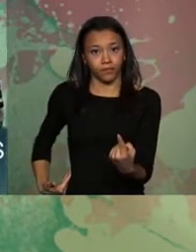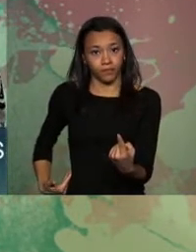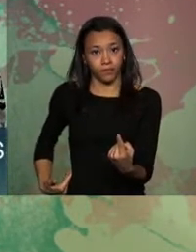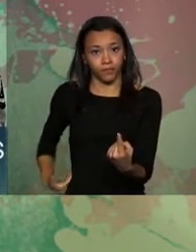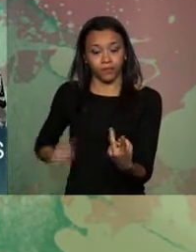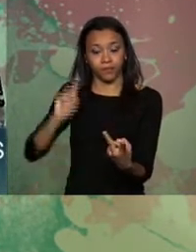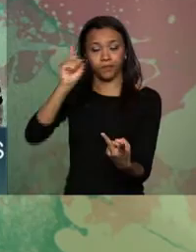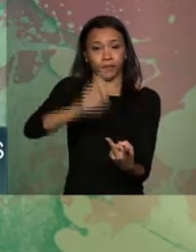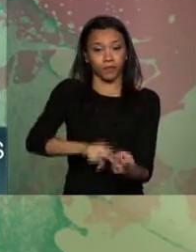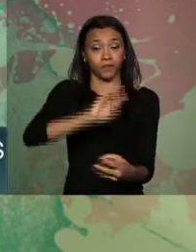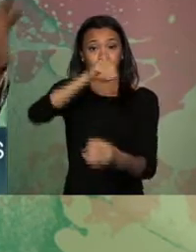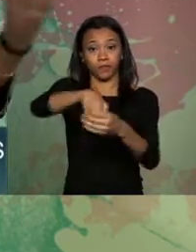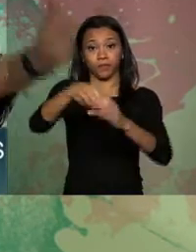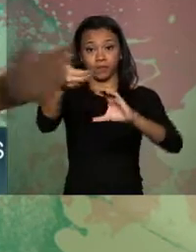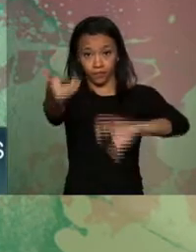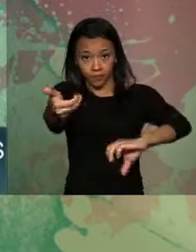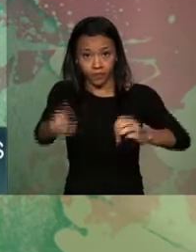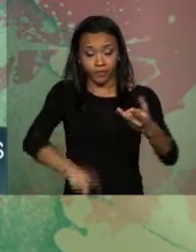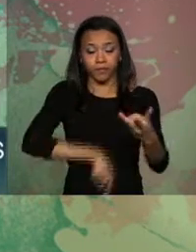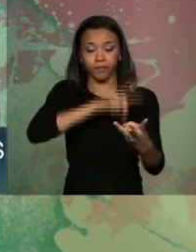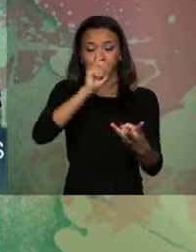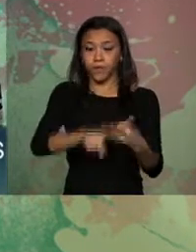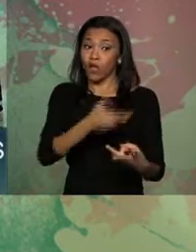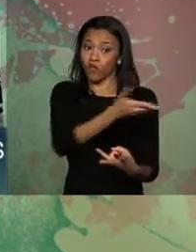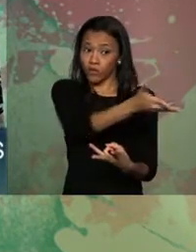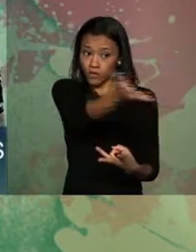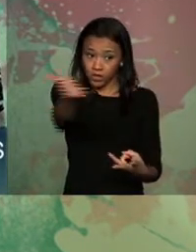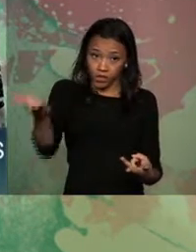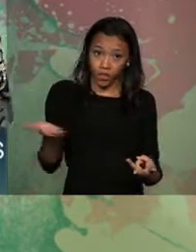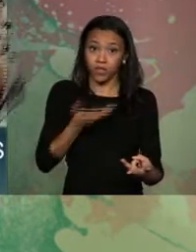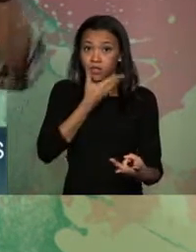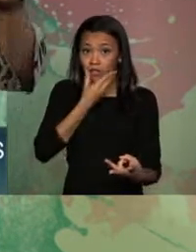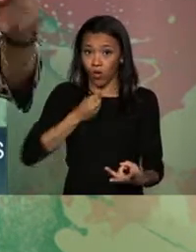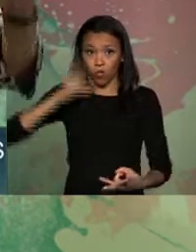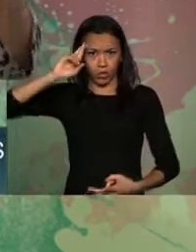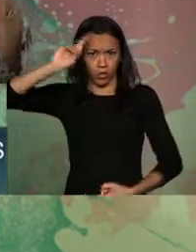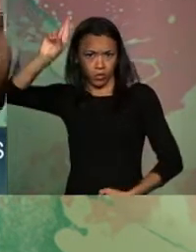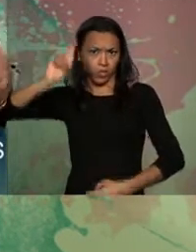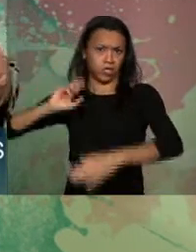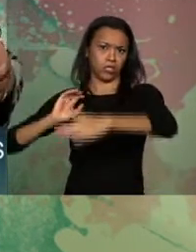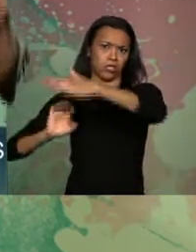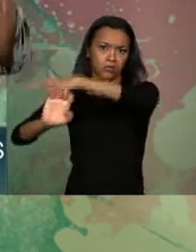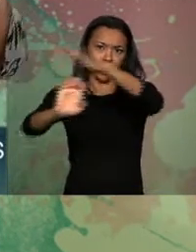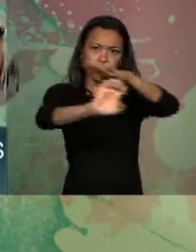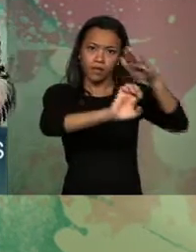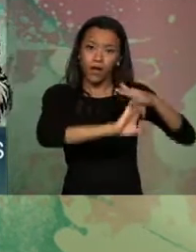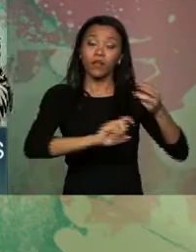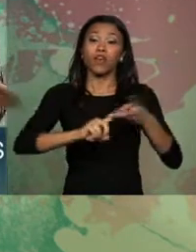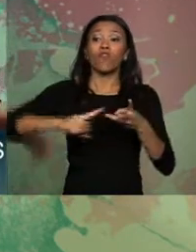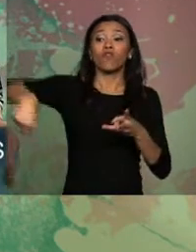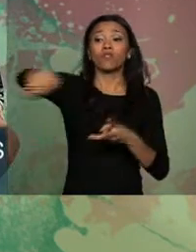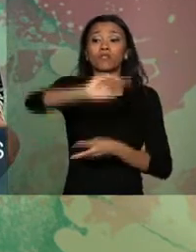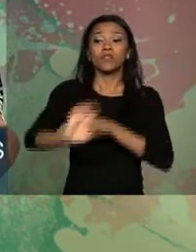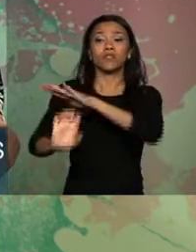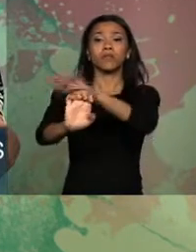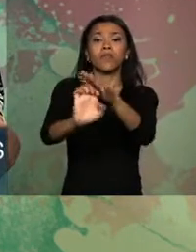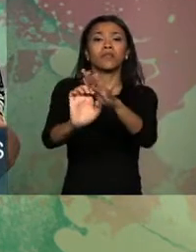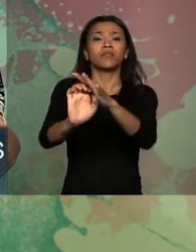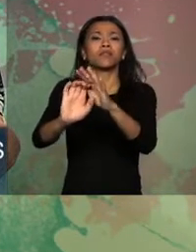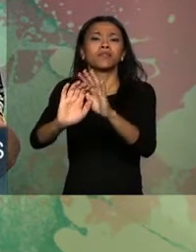do parlamento, dos senhores empresários, dos senhores micro, pequeno